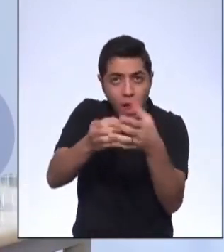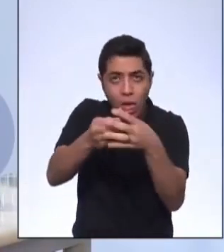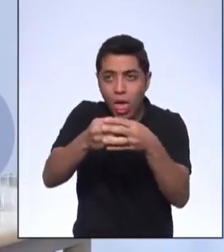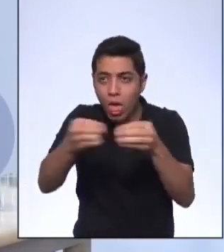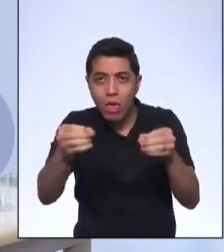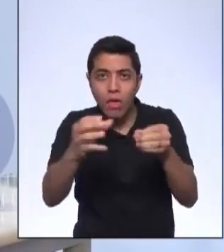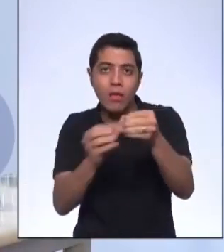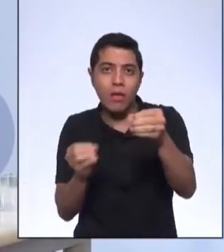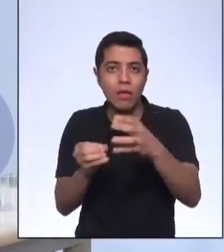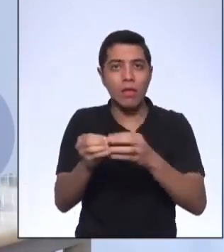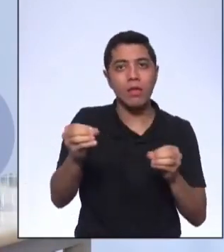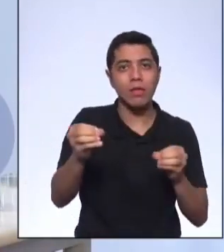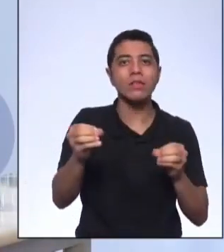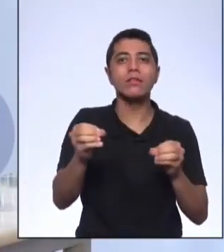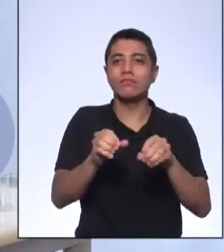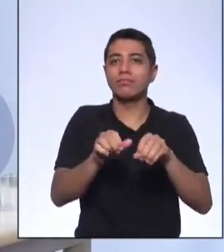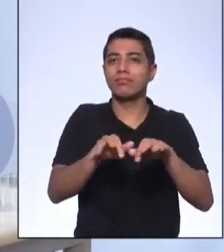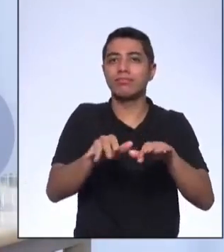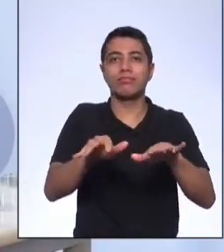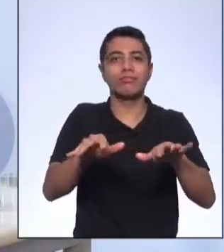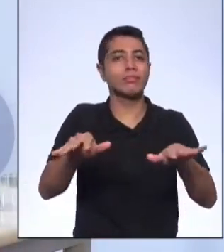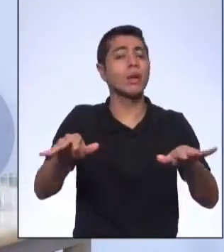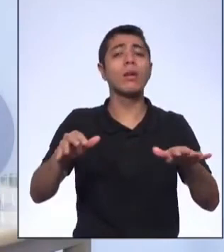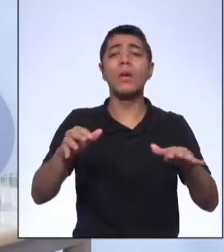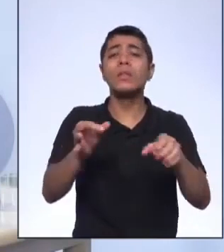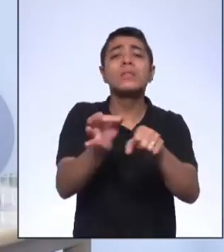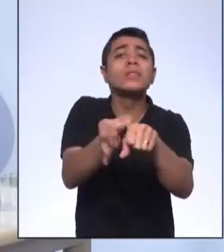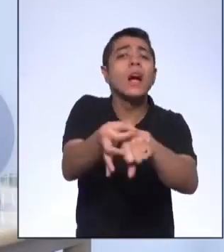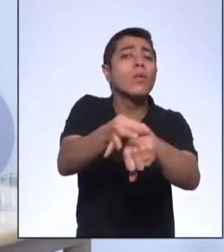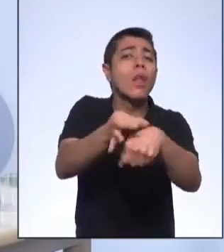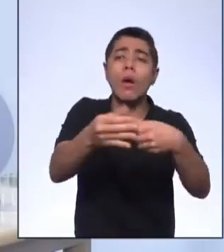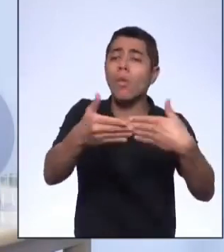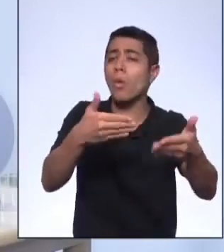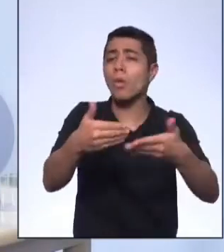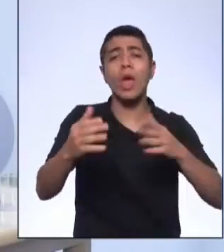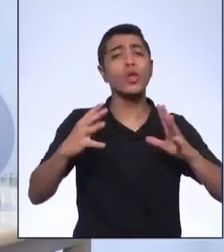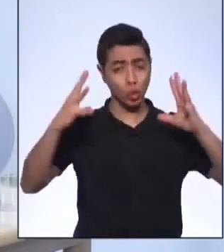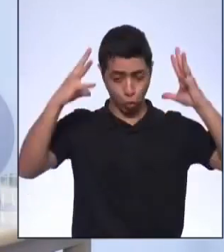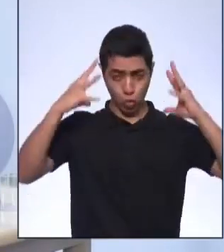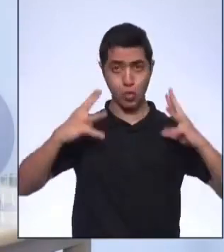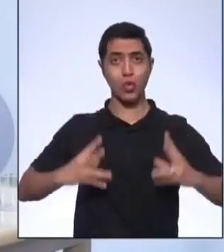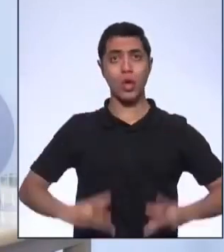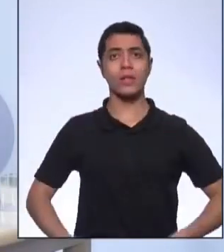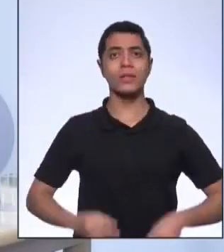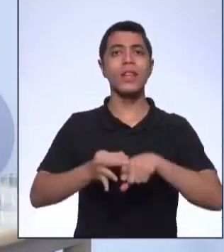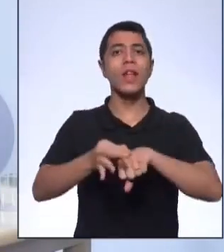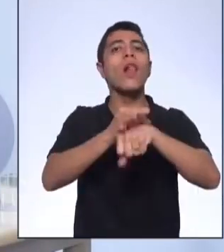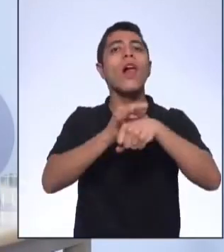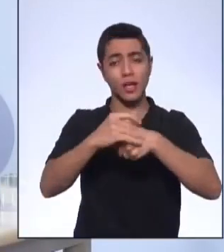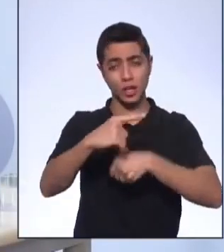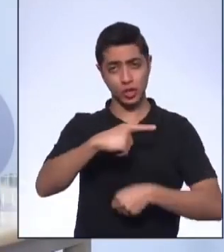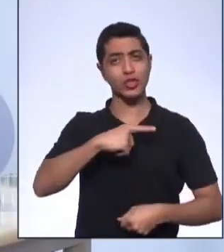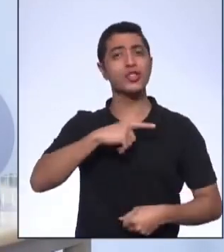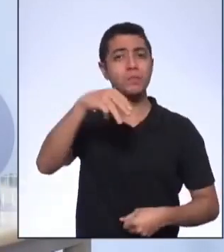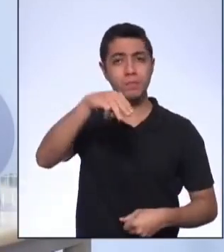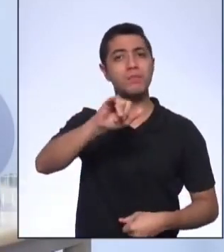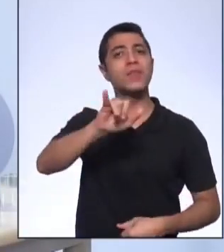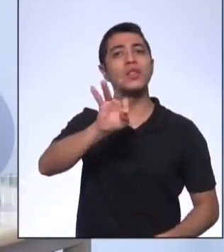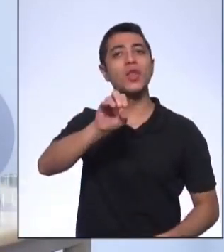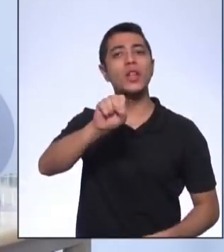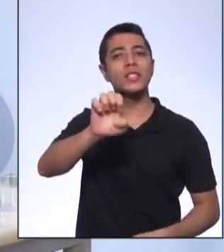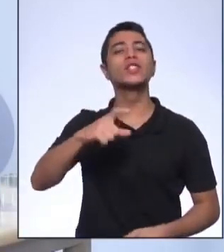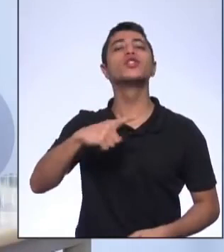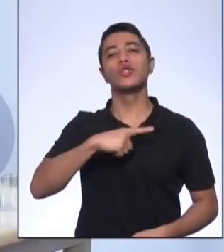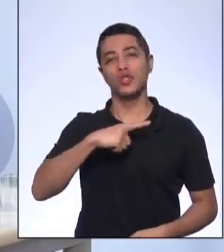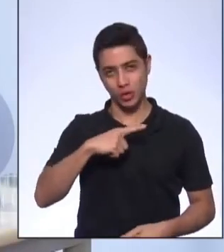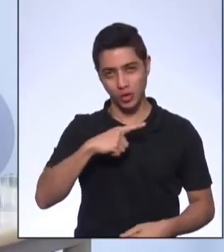células sofrem mitose. Algumas ficam mais no período da intérfase ou quase durante toda a vida. Tem um processo que,